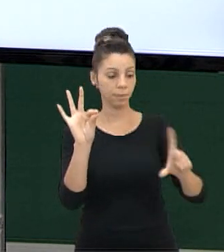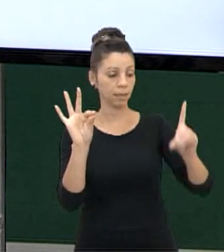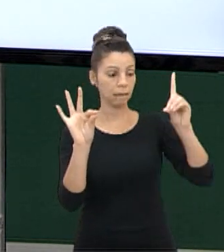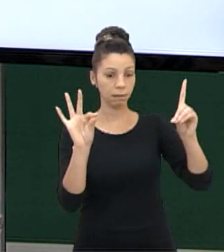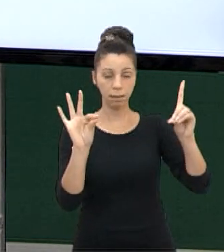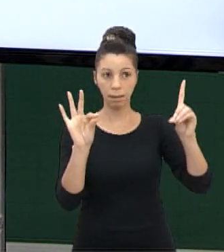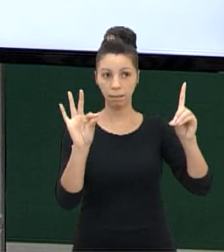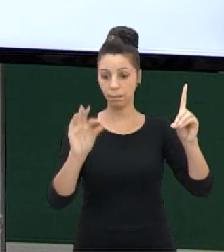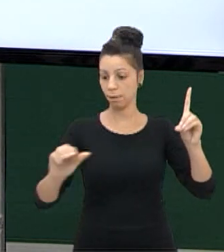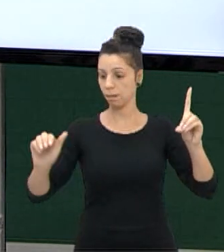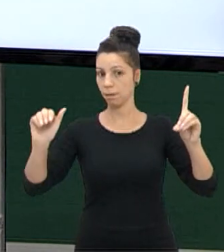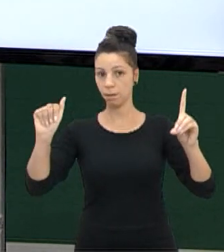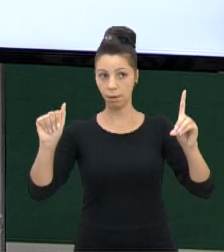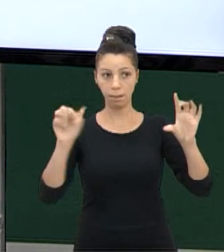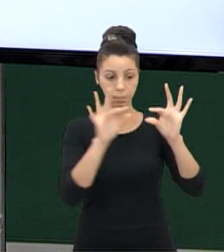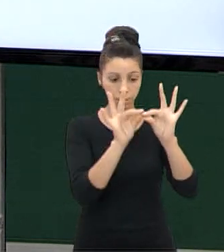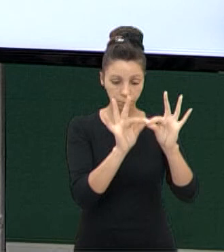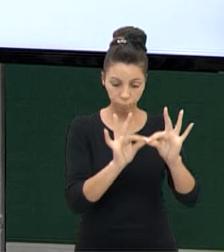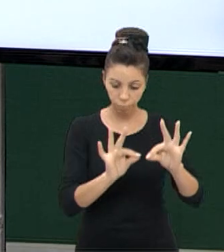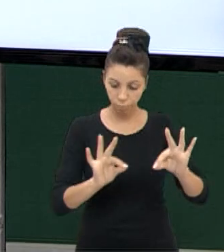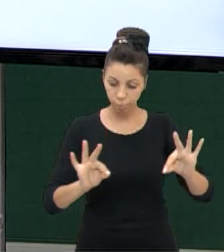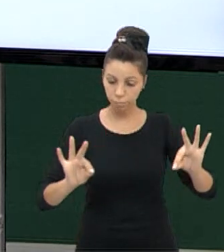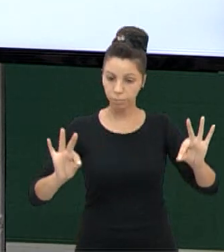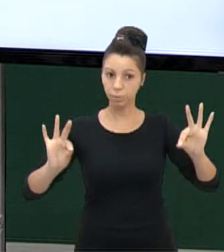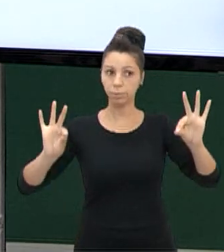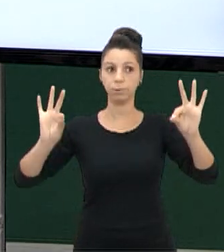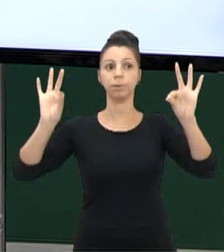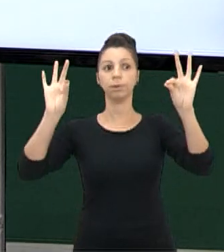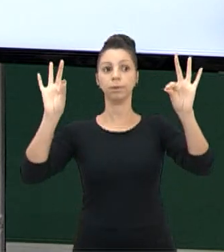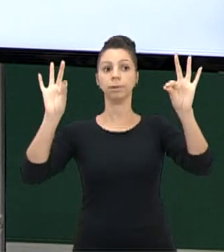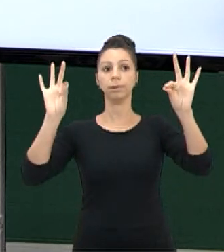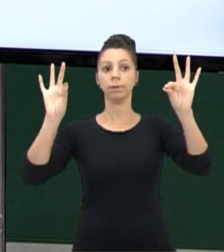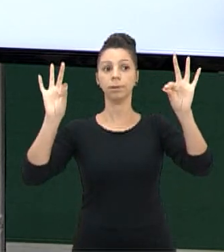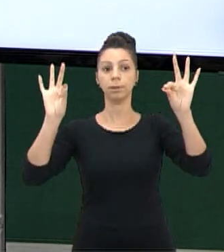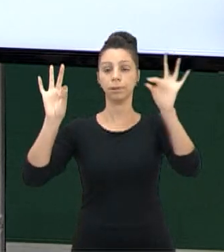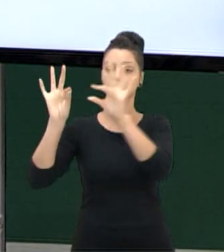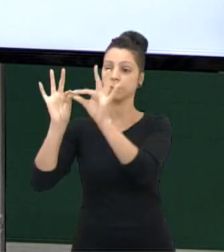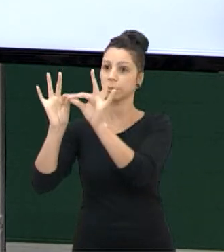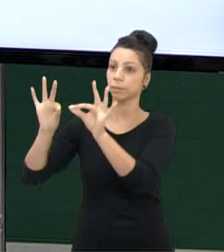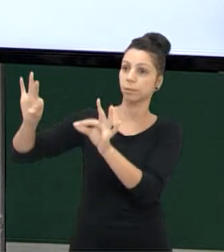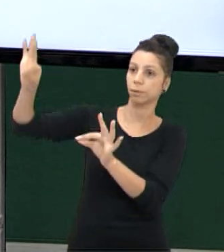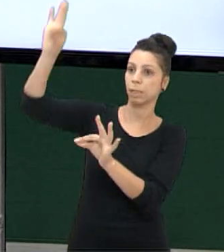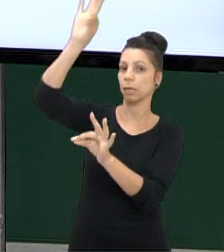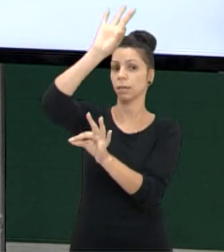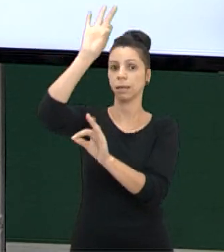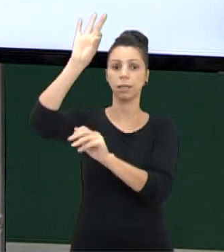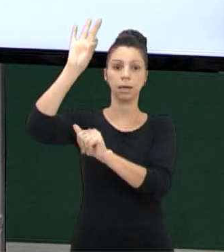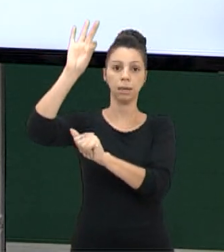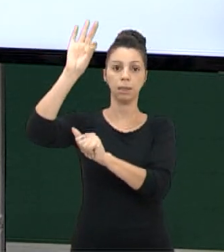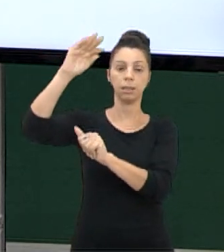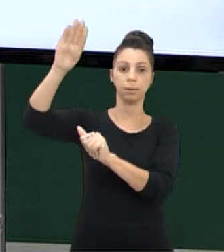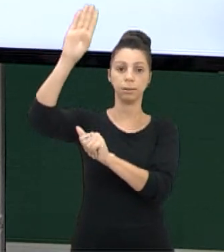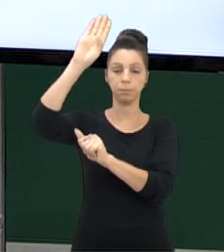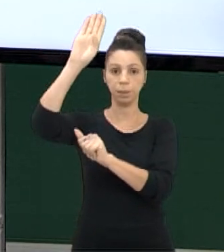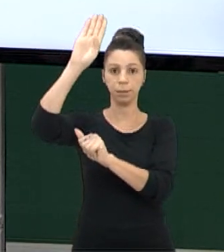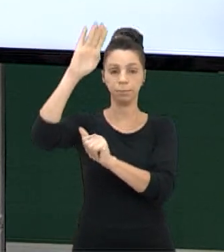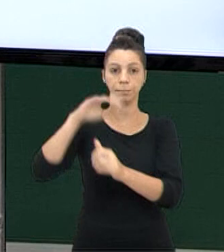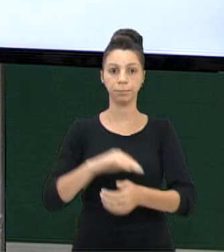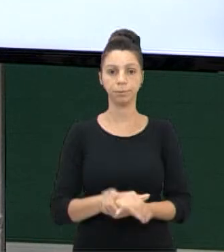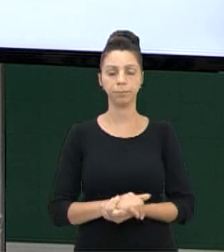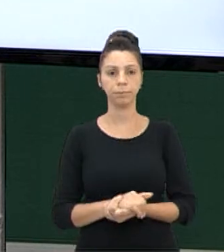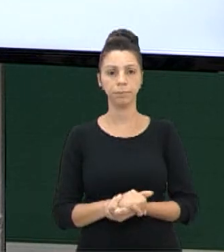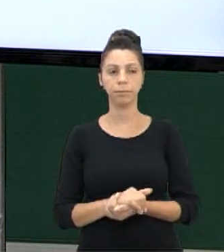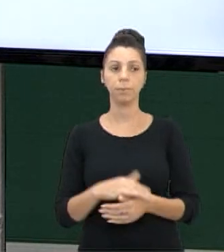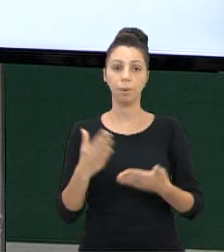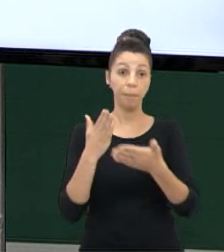D, vai me dar, então, a medida do ângulo central, que seria o arco AB, ok? Se fosse o dobro. Como